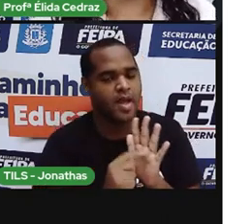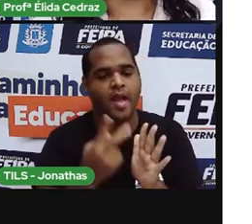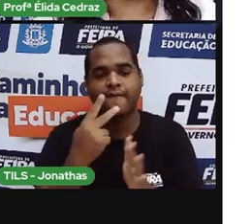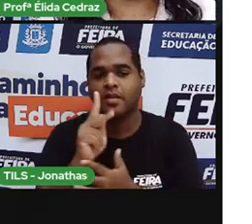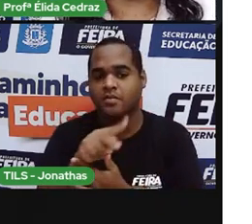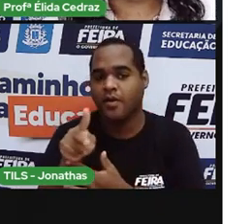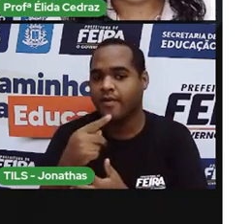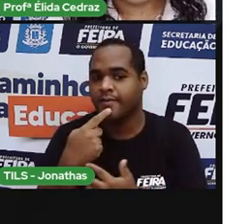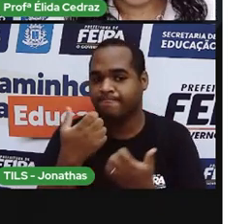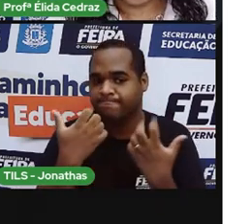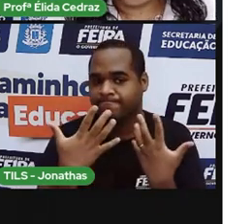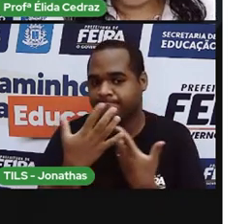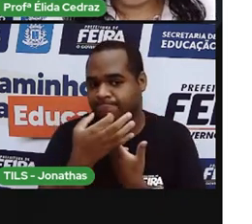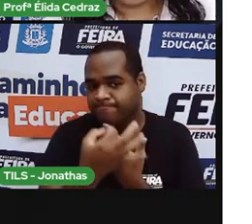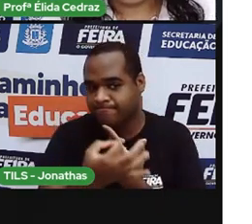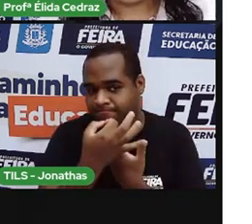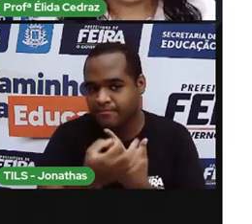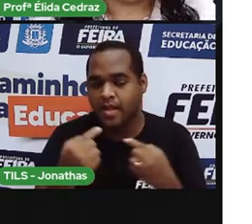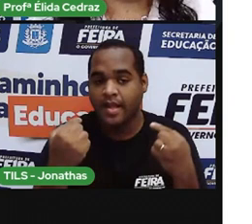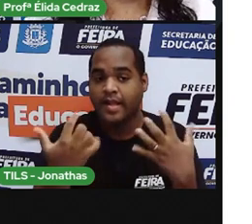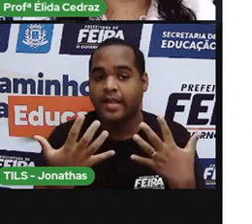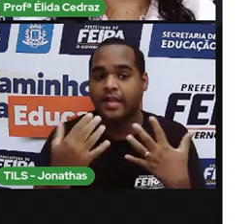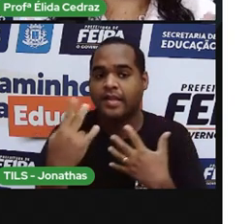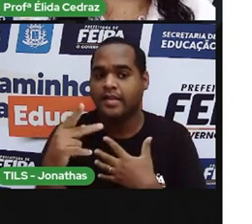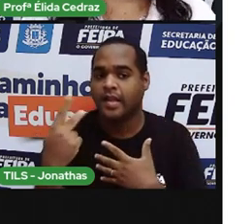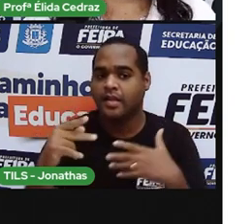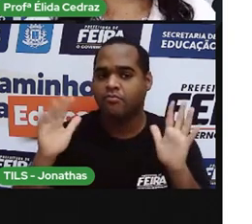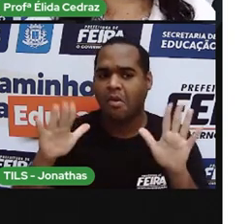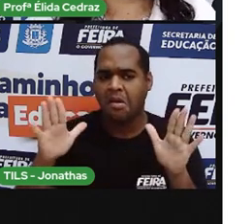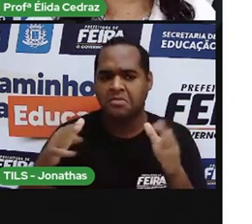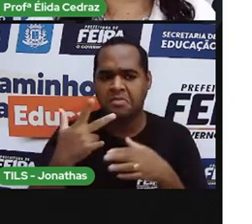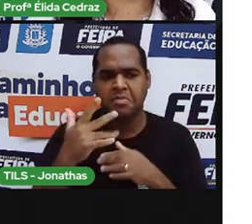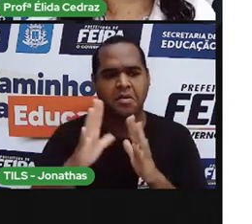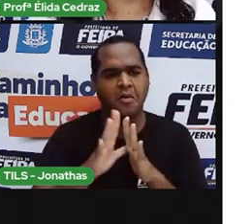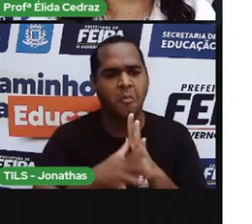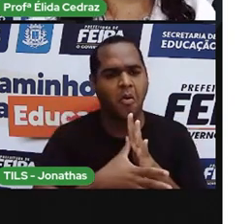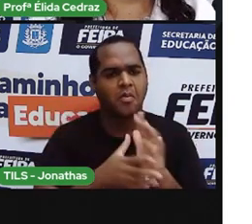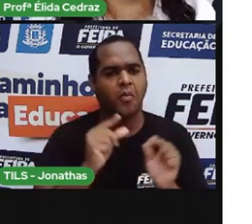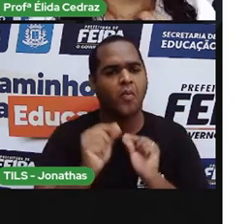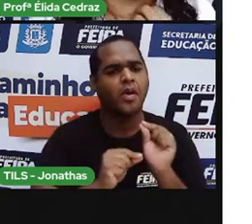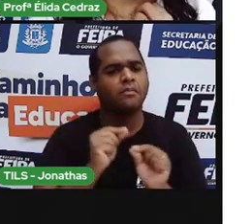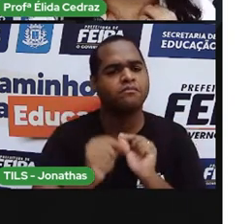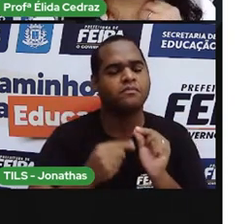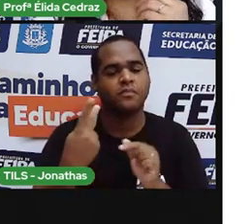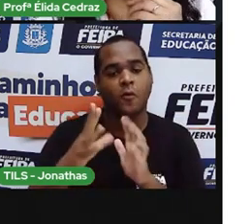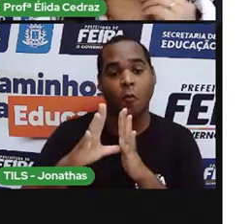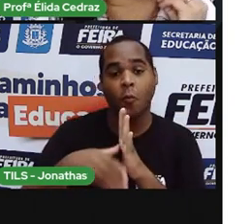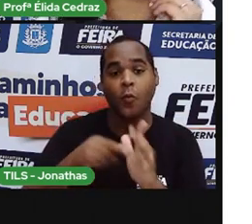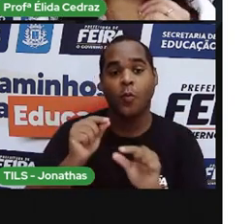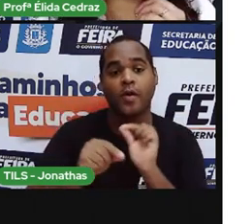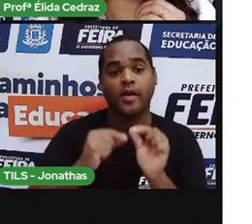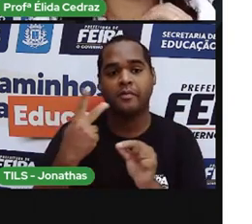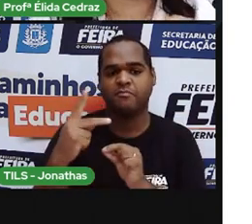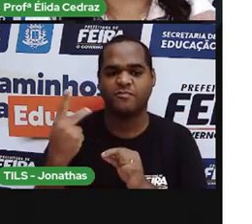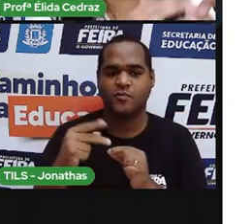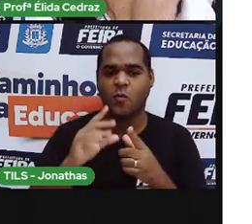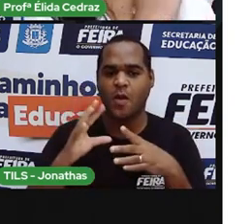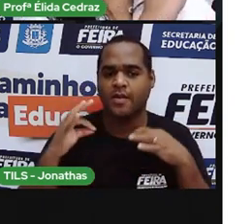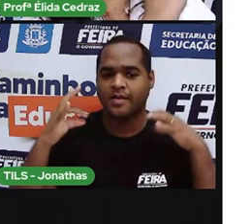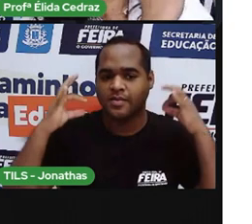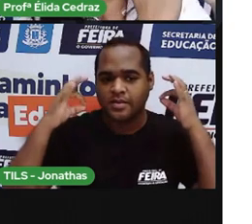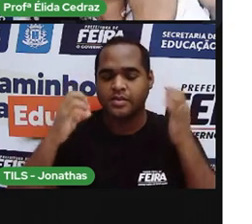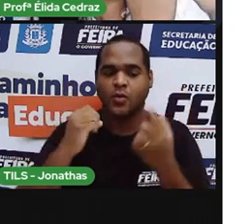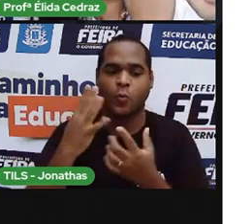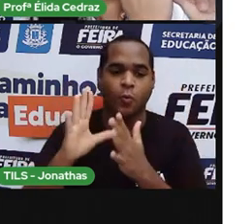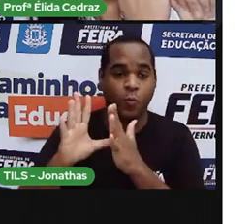dica do que o anjo roubou. O que o anjo roubou? O anjo roubou um colar, o